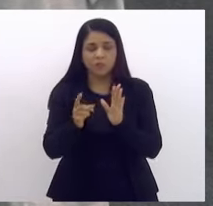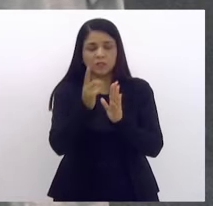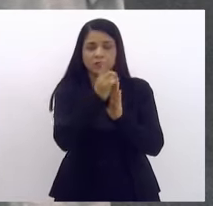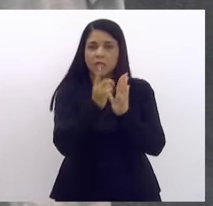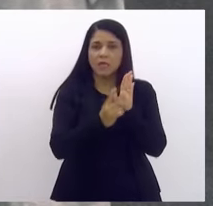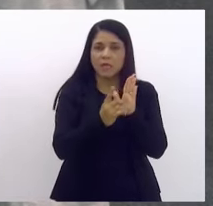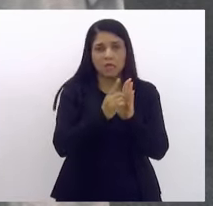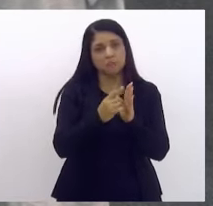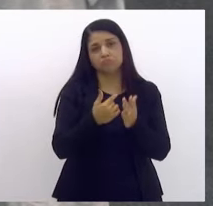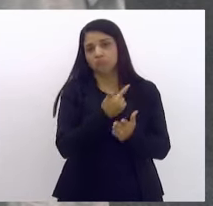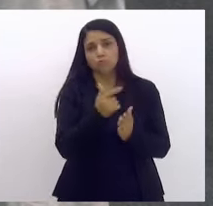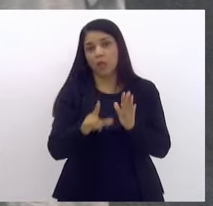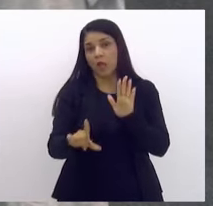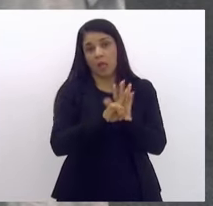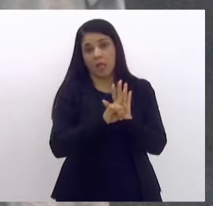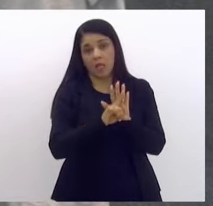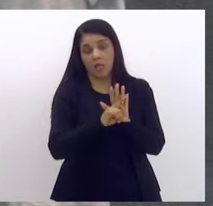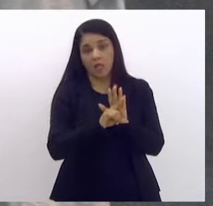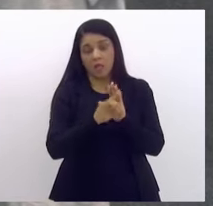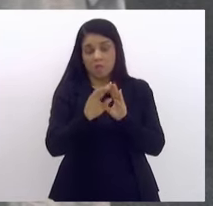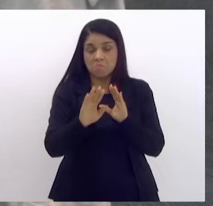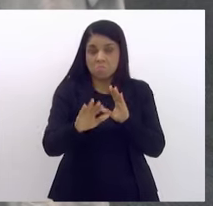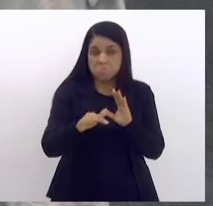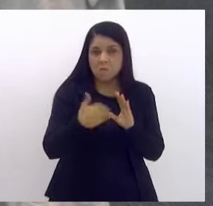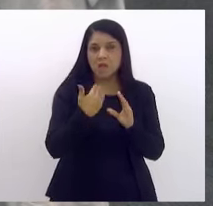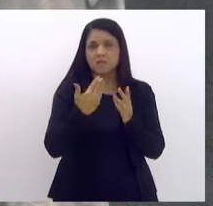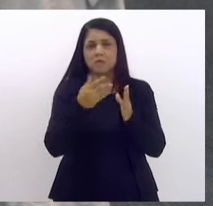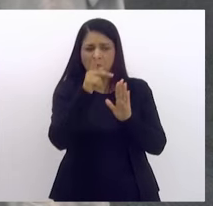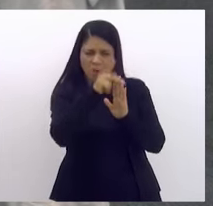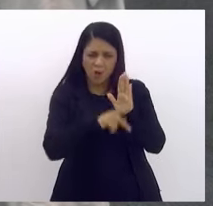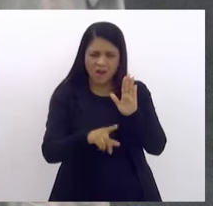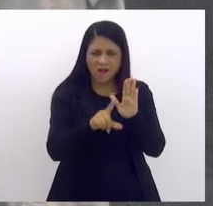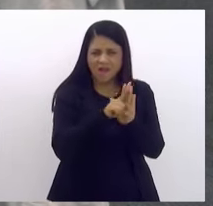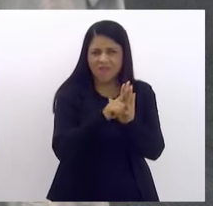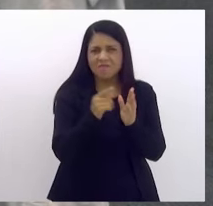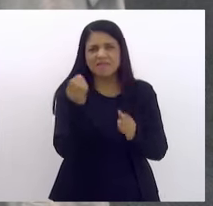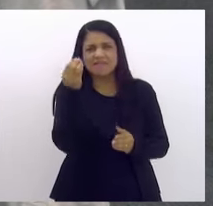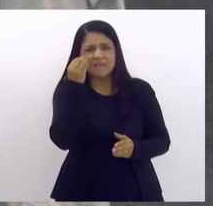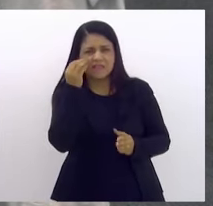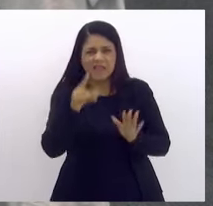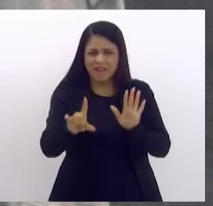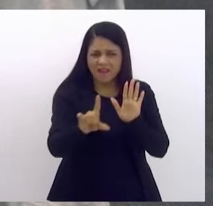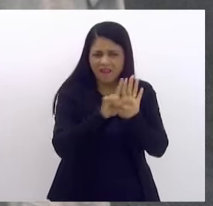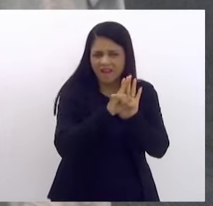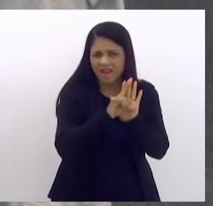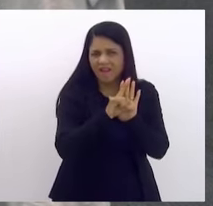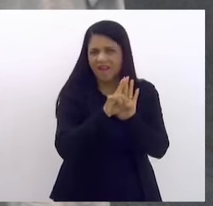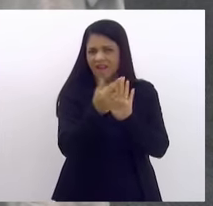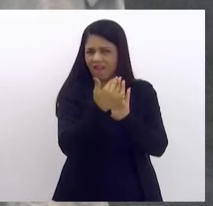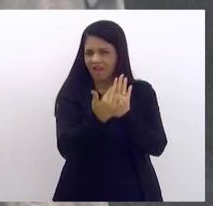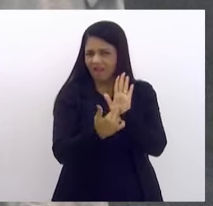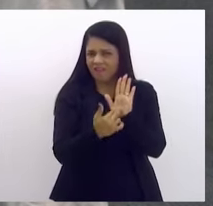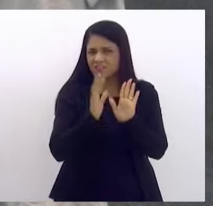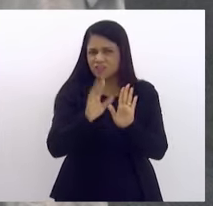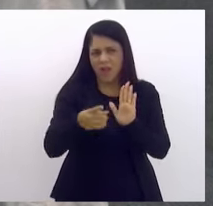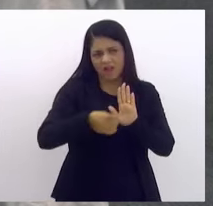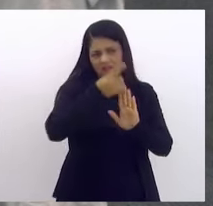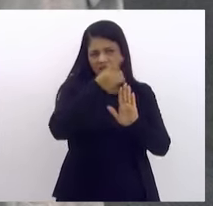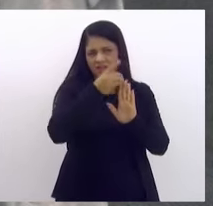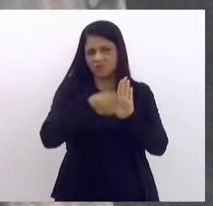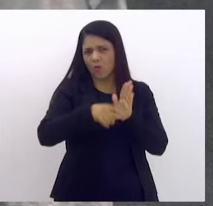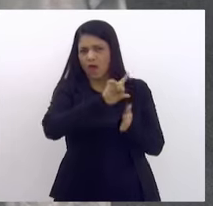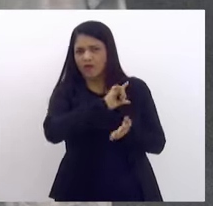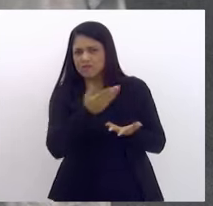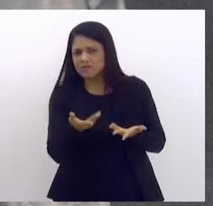ao invés de leis. Aí agora manda um projeto de lei para tentar legalizar o que ele já tinha feito por decreto. Então tem um